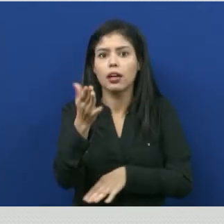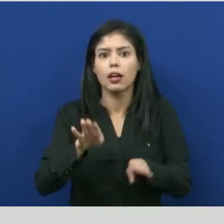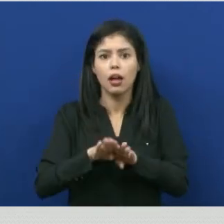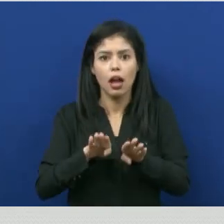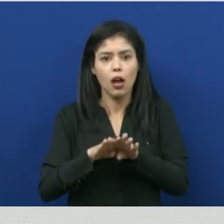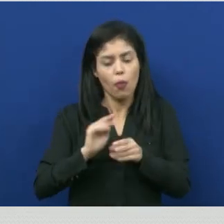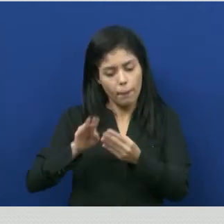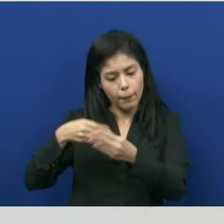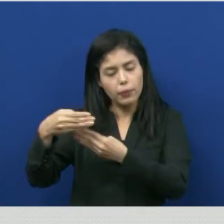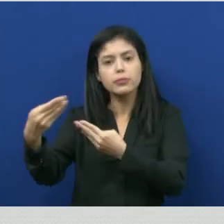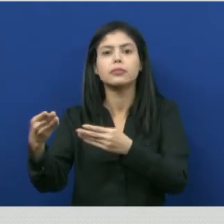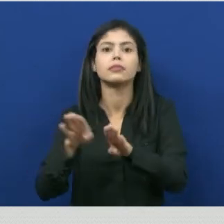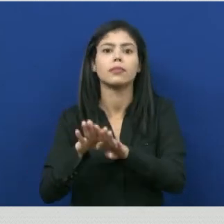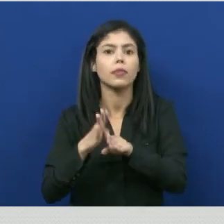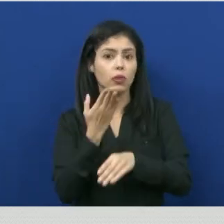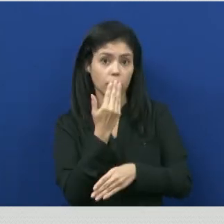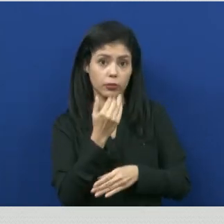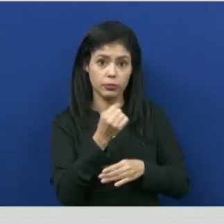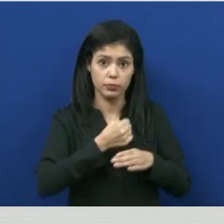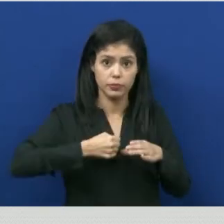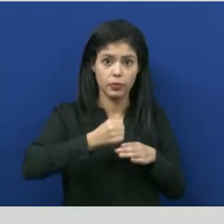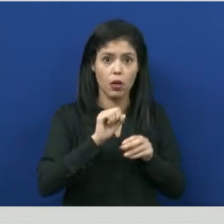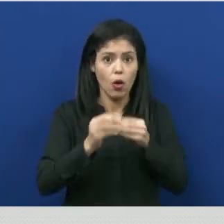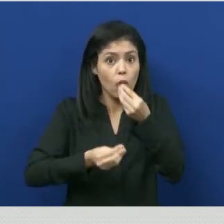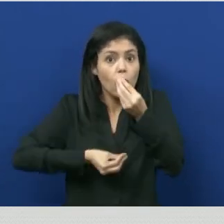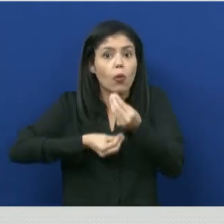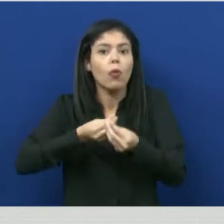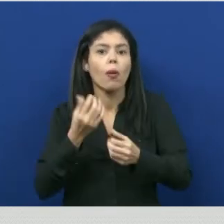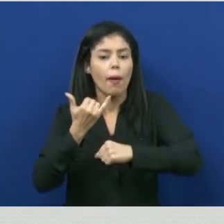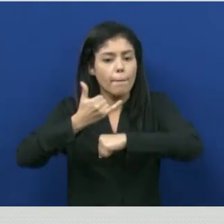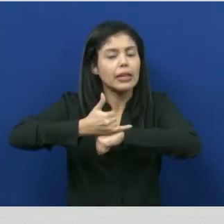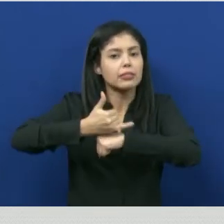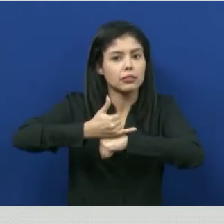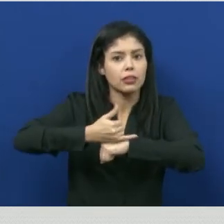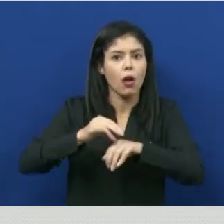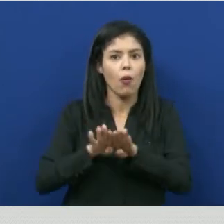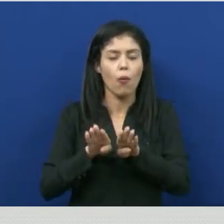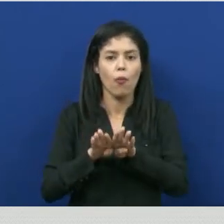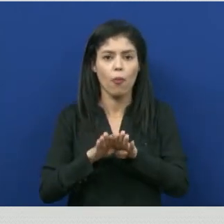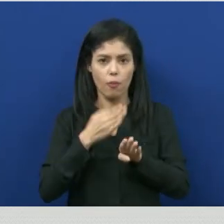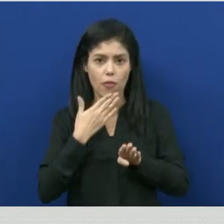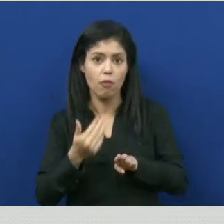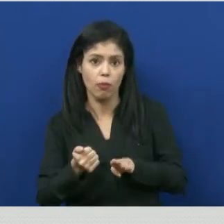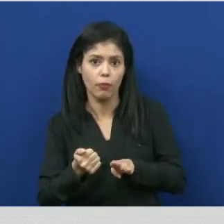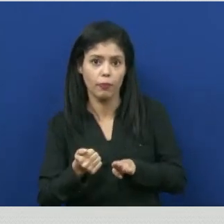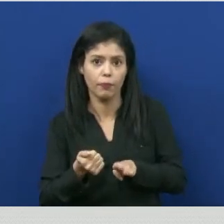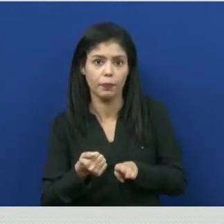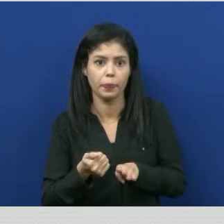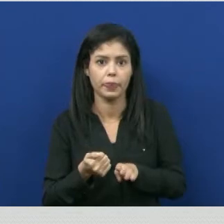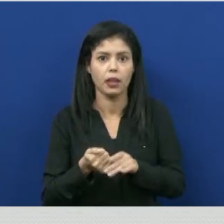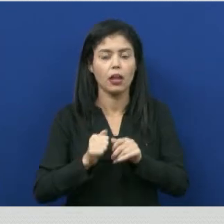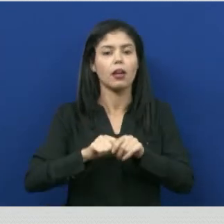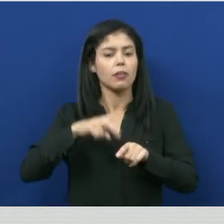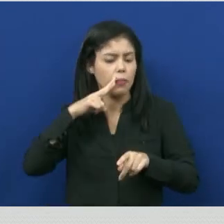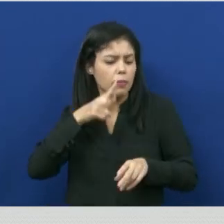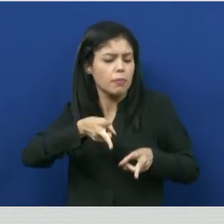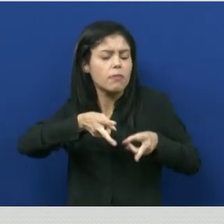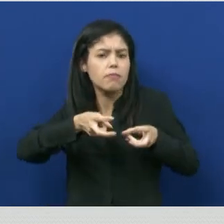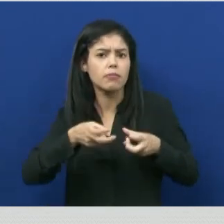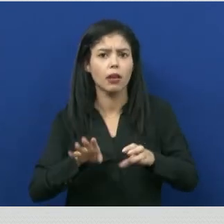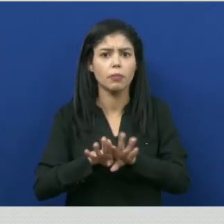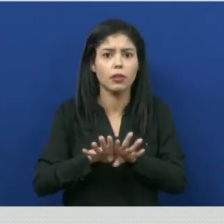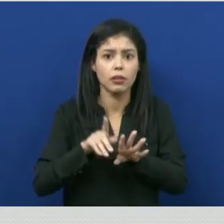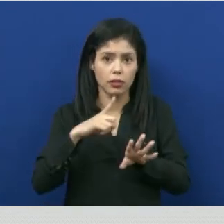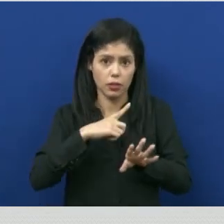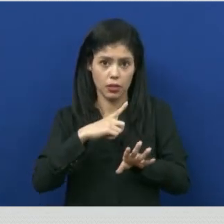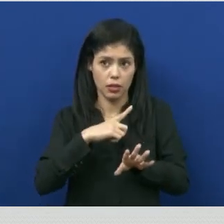preparação do alimento. Como o corpo da panela é constituído por esse material metálico, acontece então